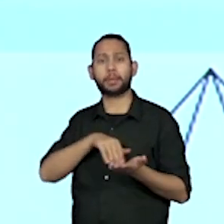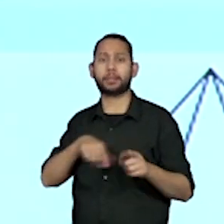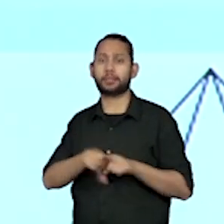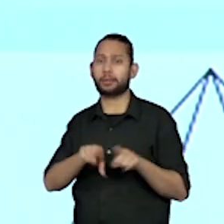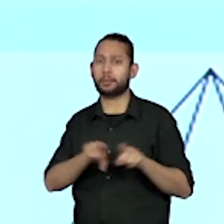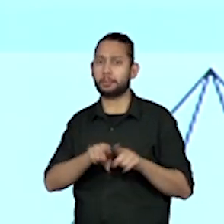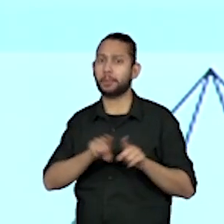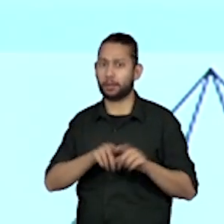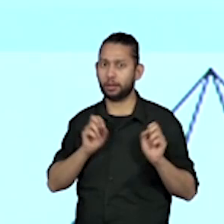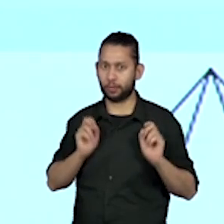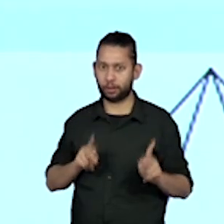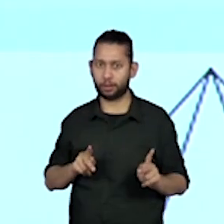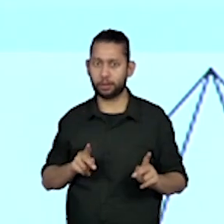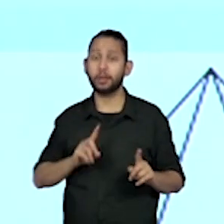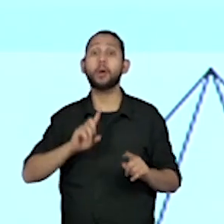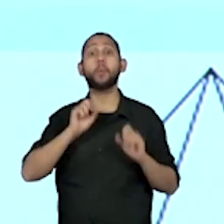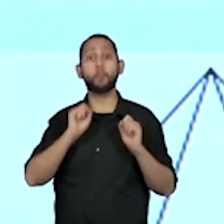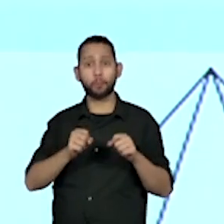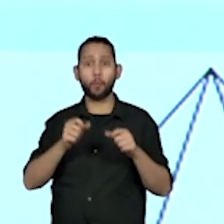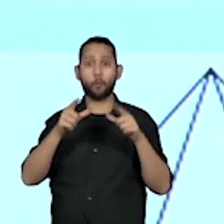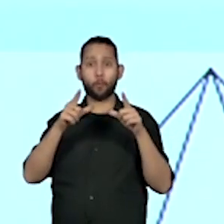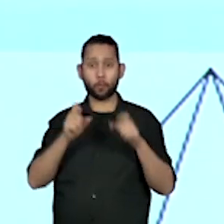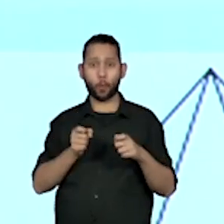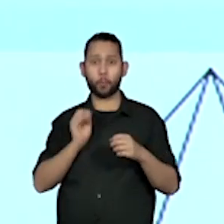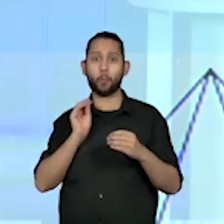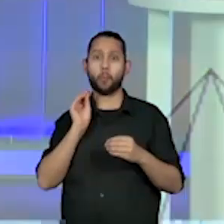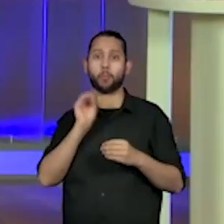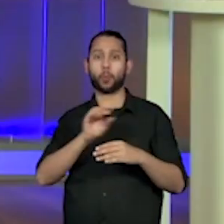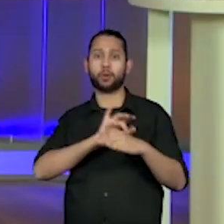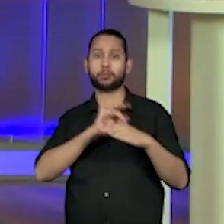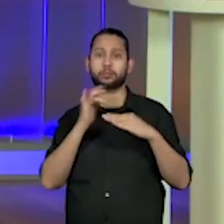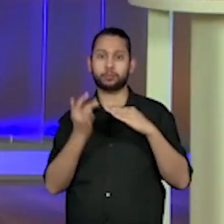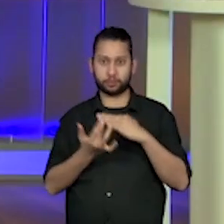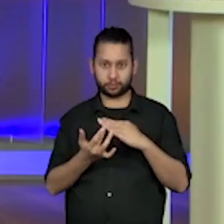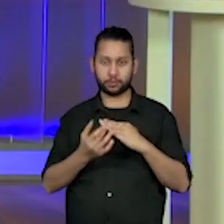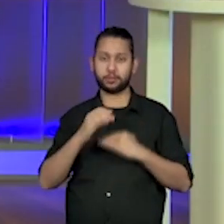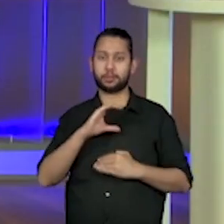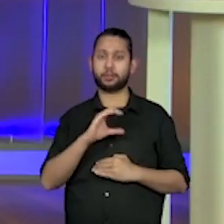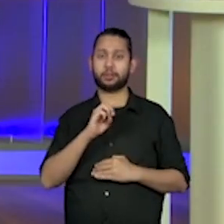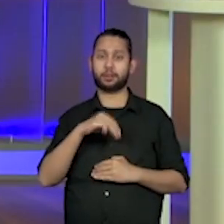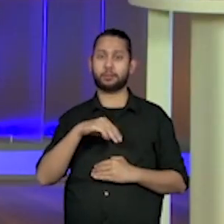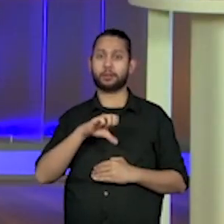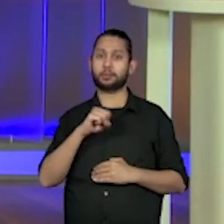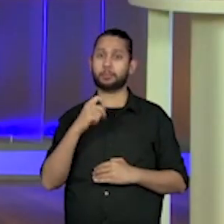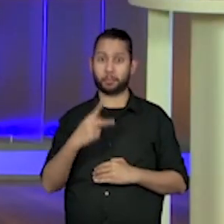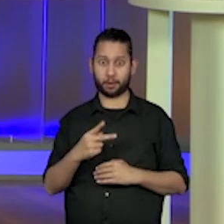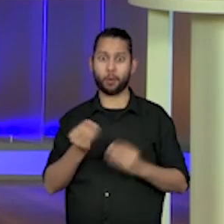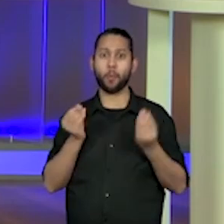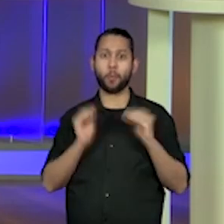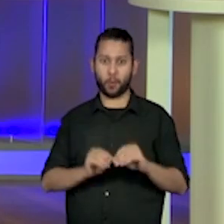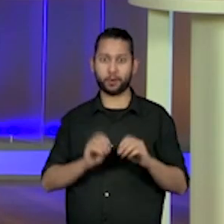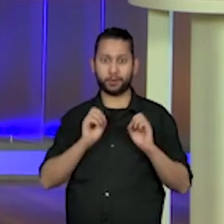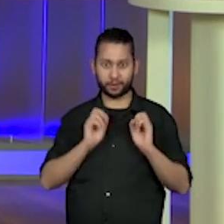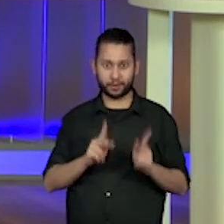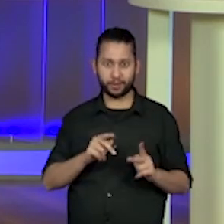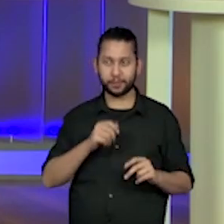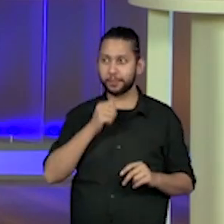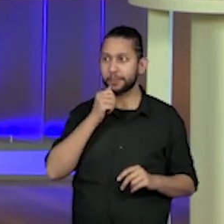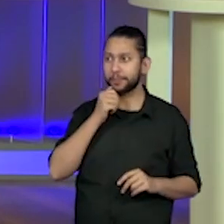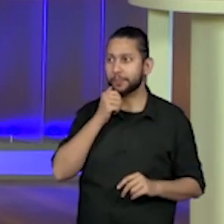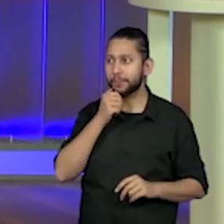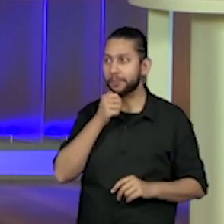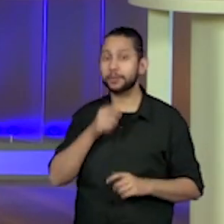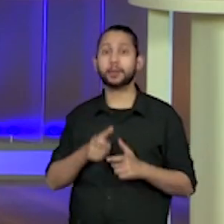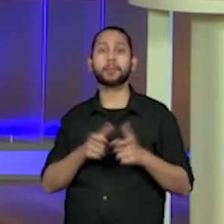também e que vocês marquem a professora Aline e que marquem também o eu no CMSP. Eu espero que vocês também realizem em casa. Mas a